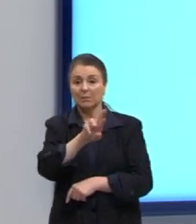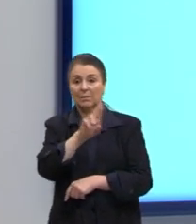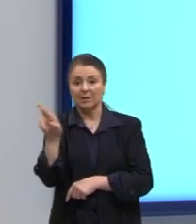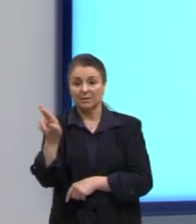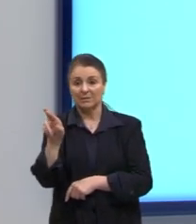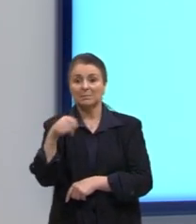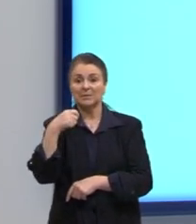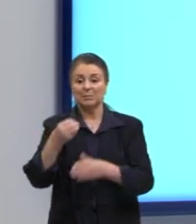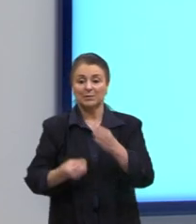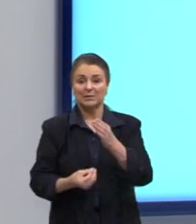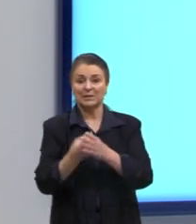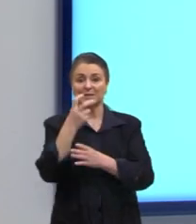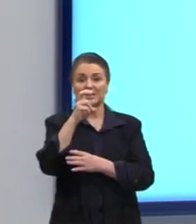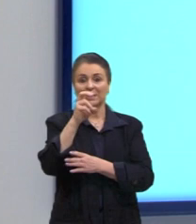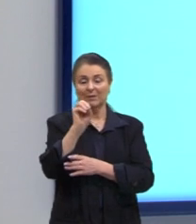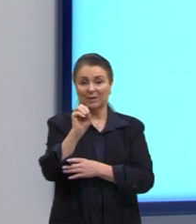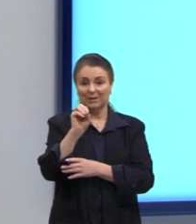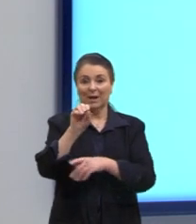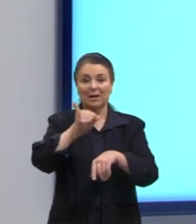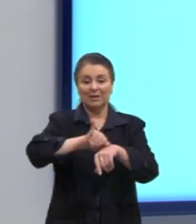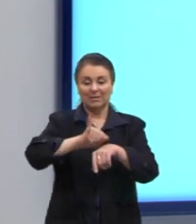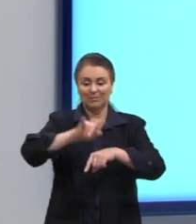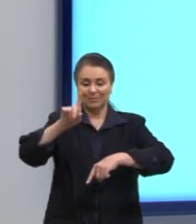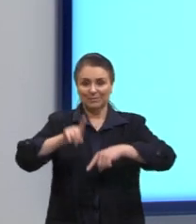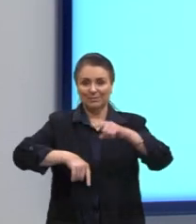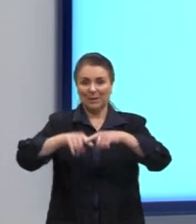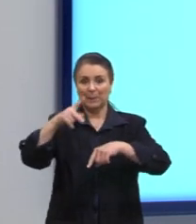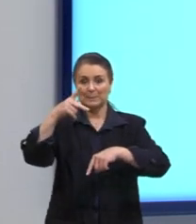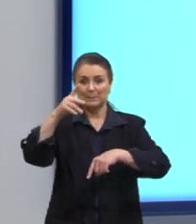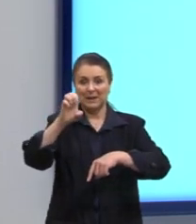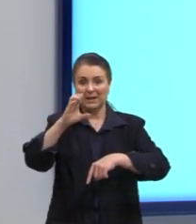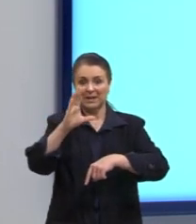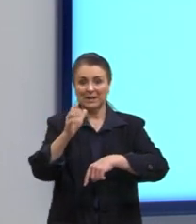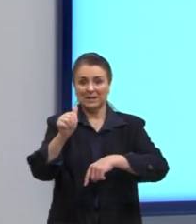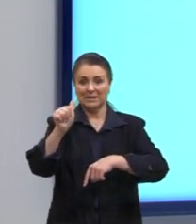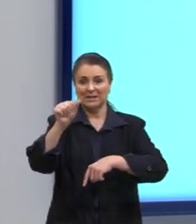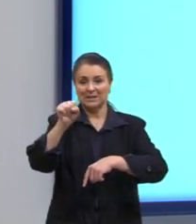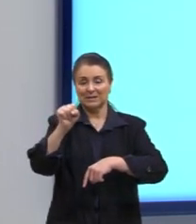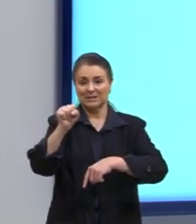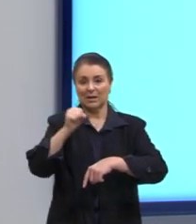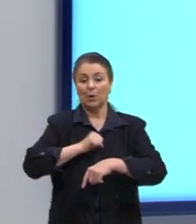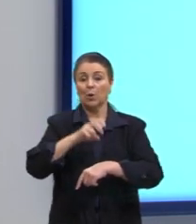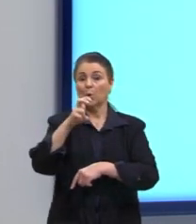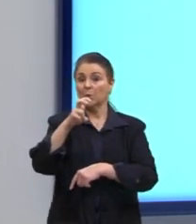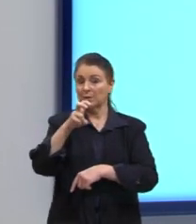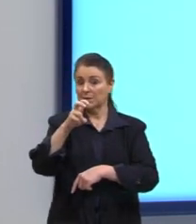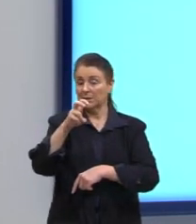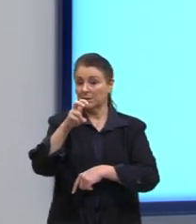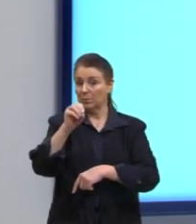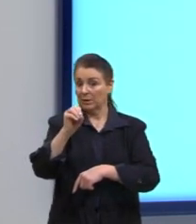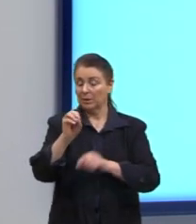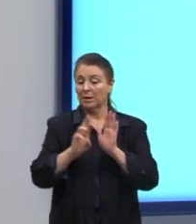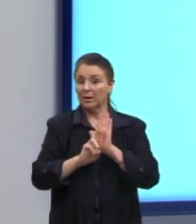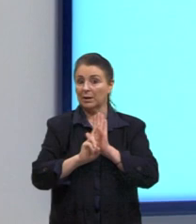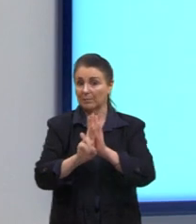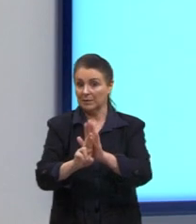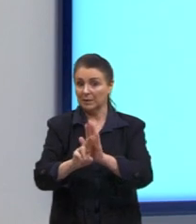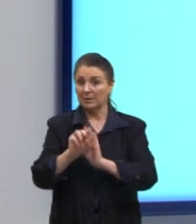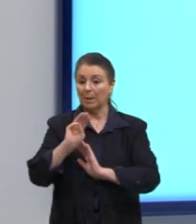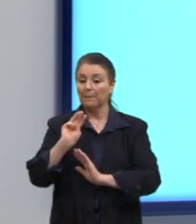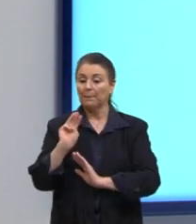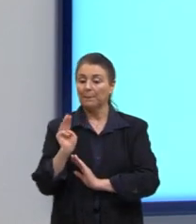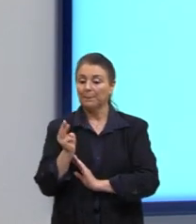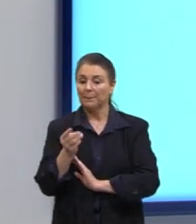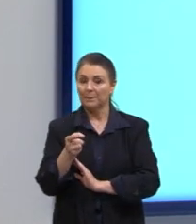peças tá aqui gente importante que esse 50 ele representa milhares né Então na verdade